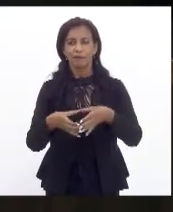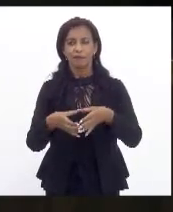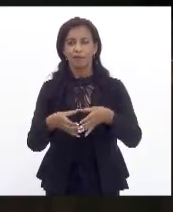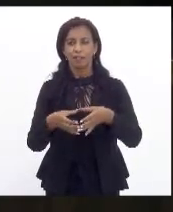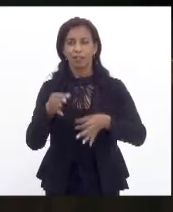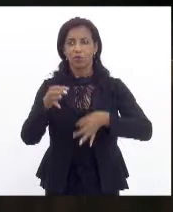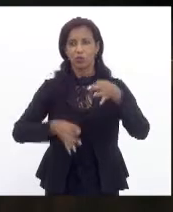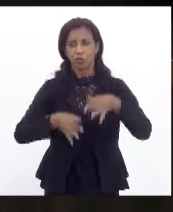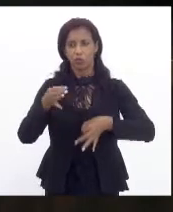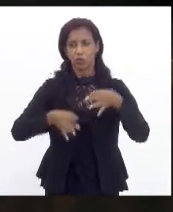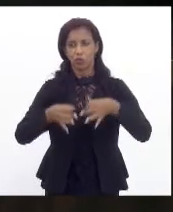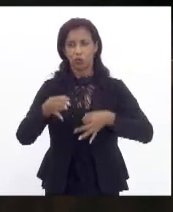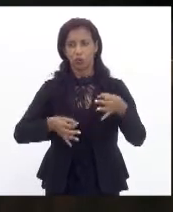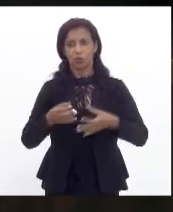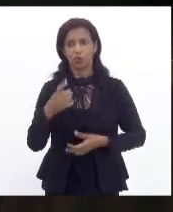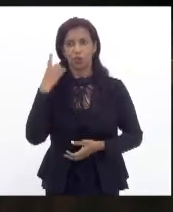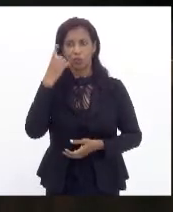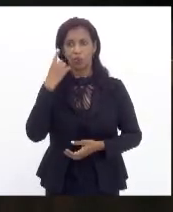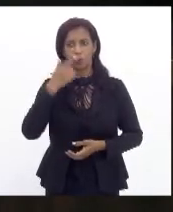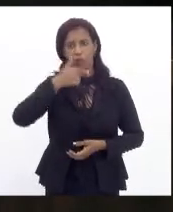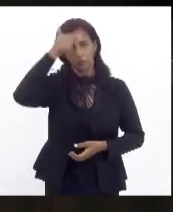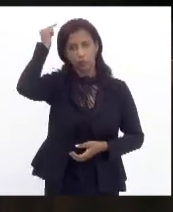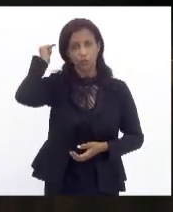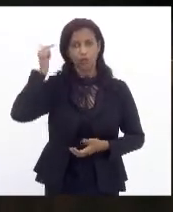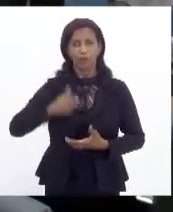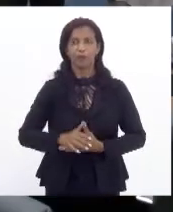Constituição, Justiça sobre as emendas, deputado Luiz Paulo.